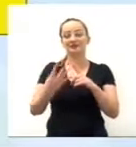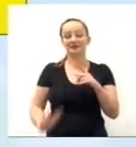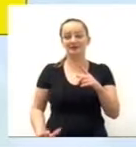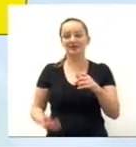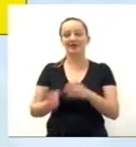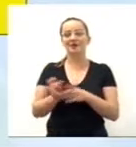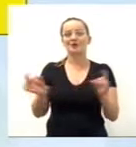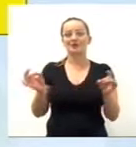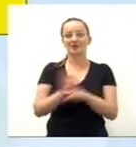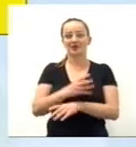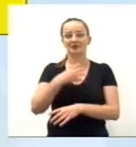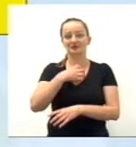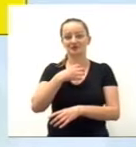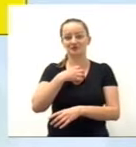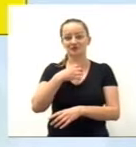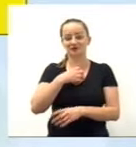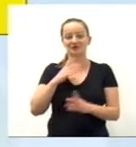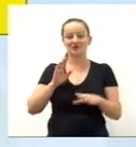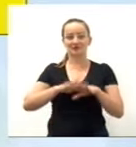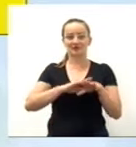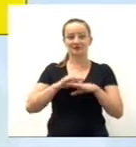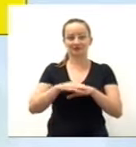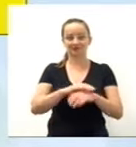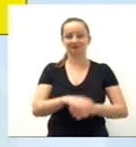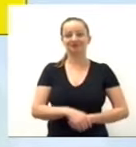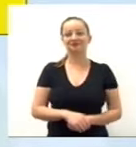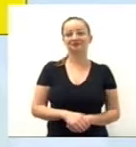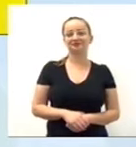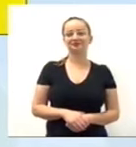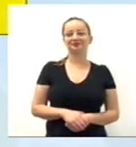completa aí do jeito que nós montamos.